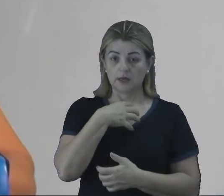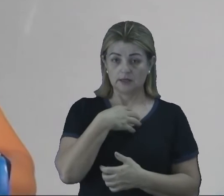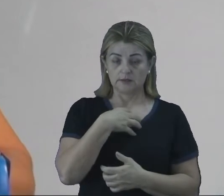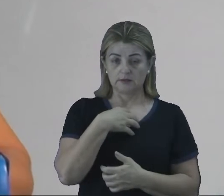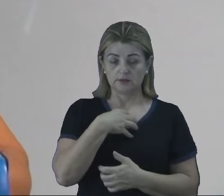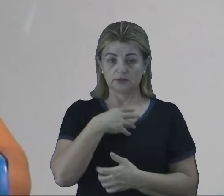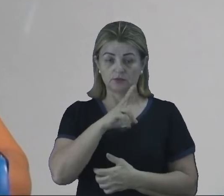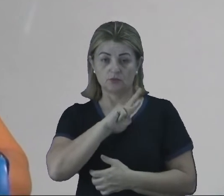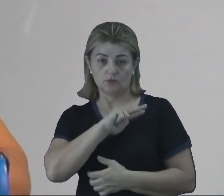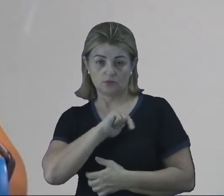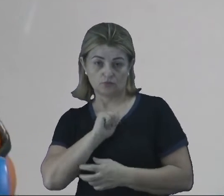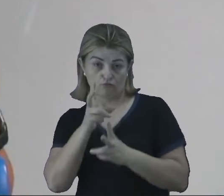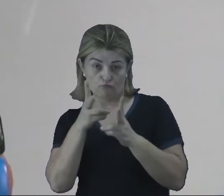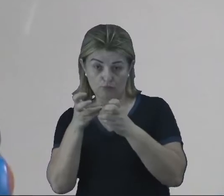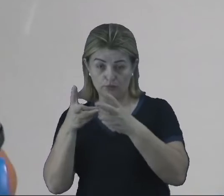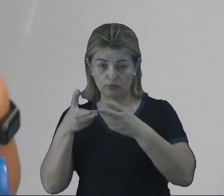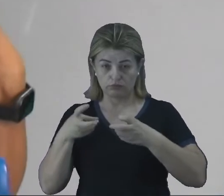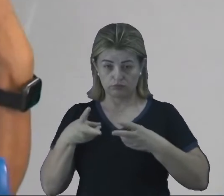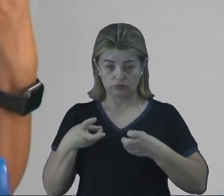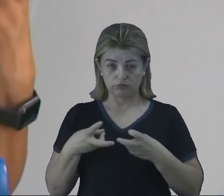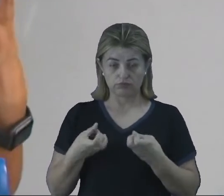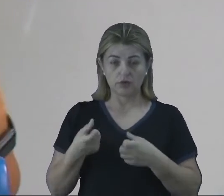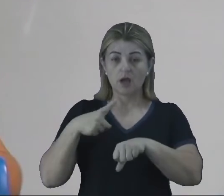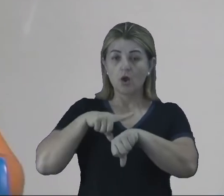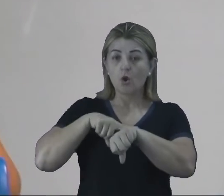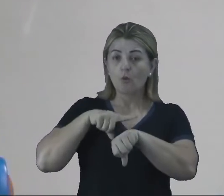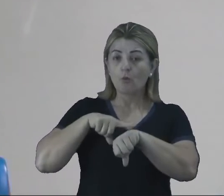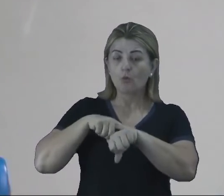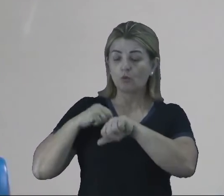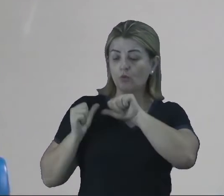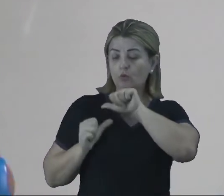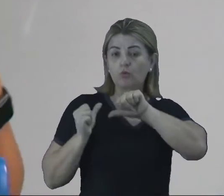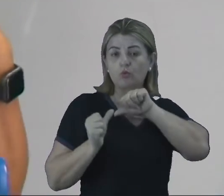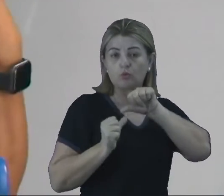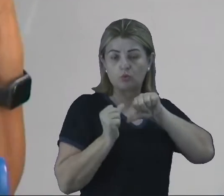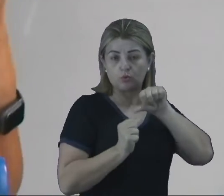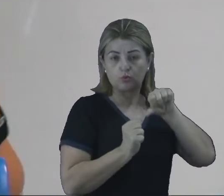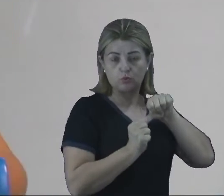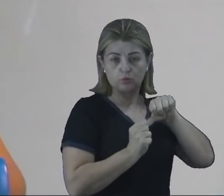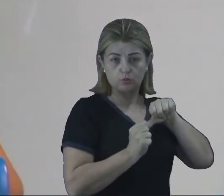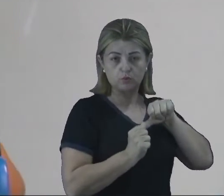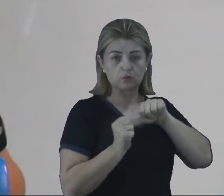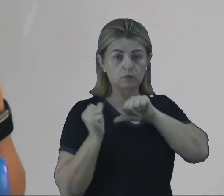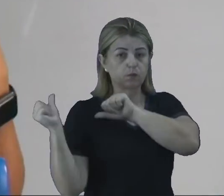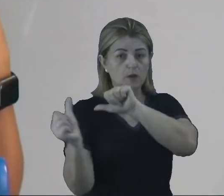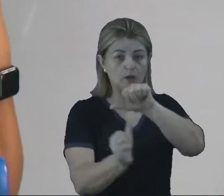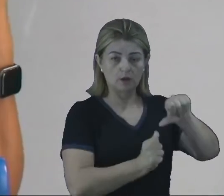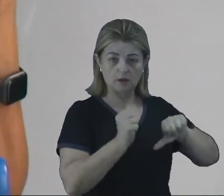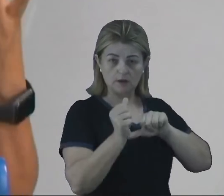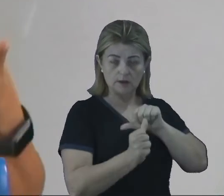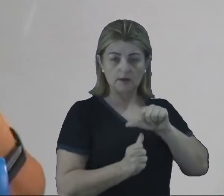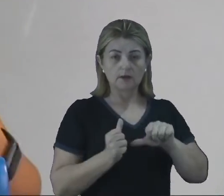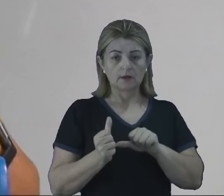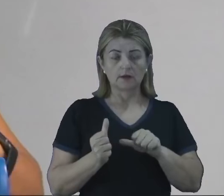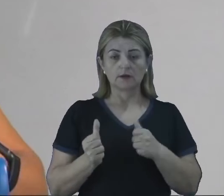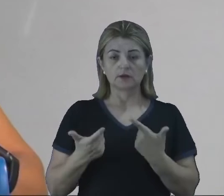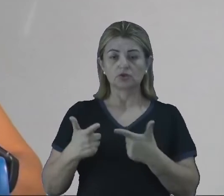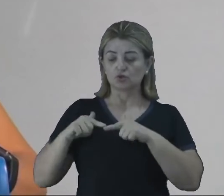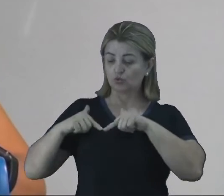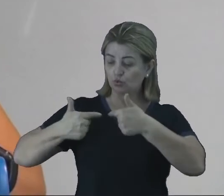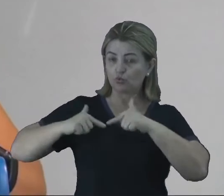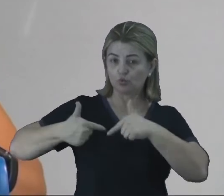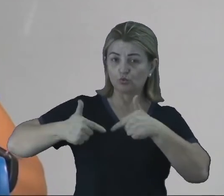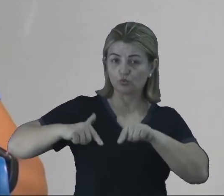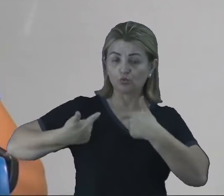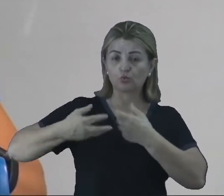que entre as opções algumas palavras se repetem, como hipérbole, que é uma figura de linguagem voltada para o exagero.